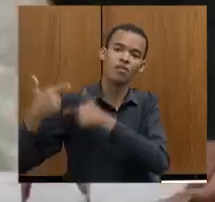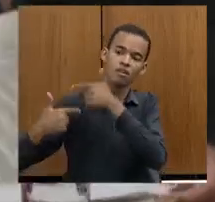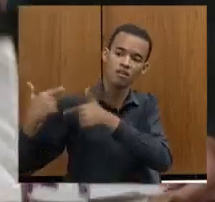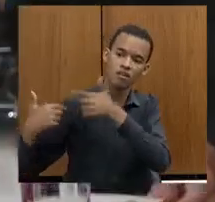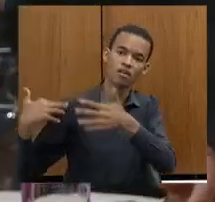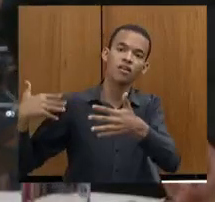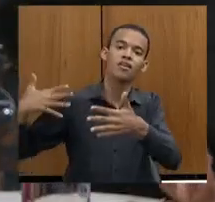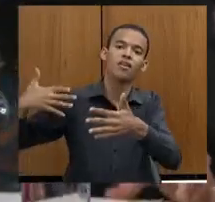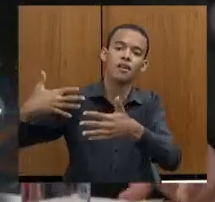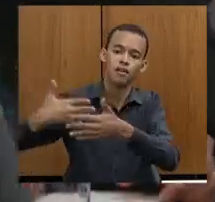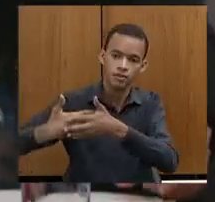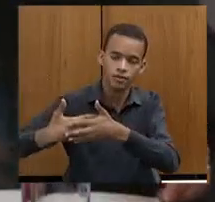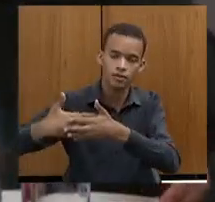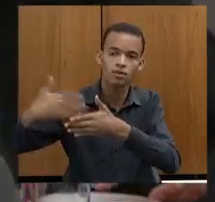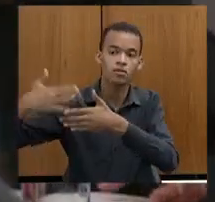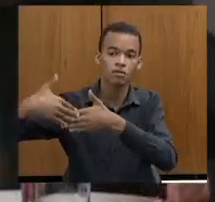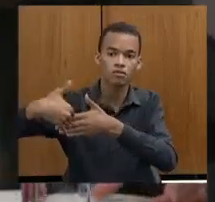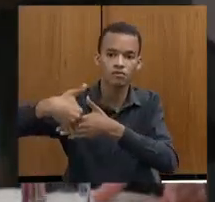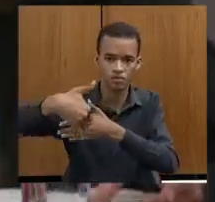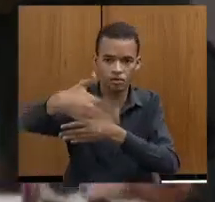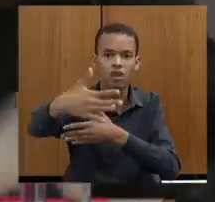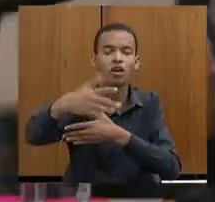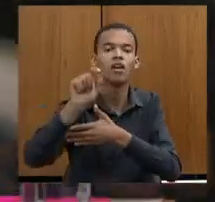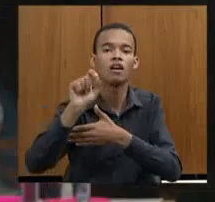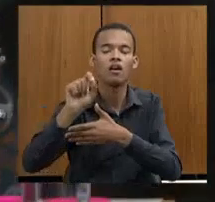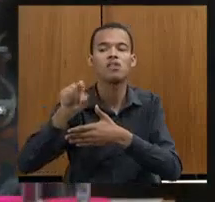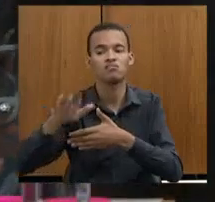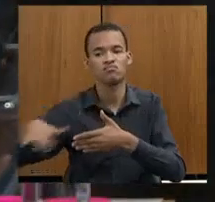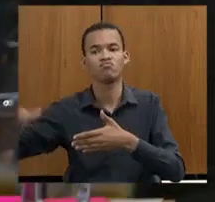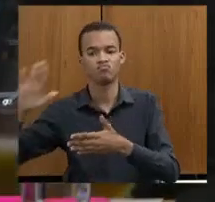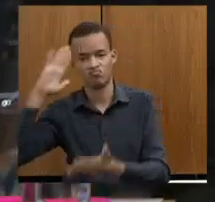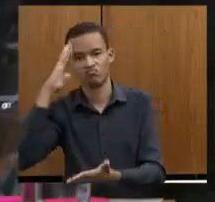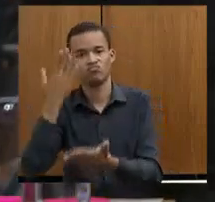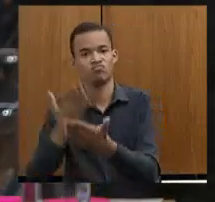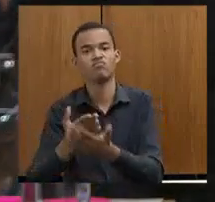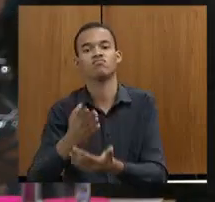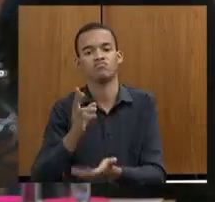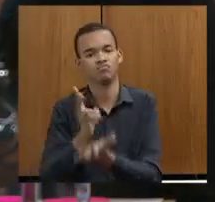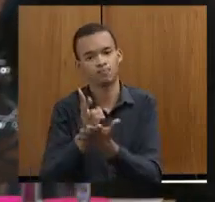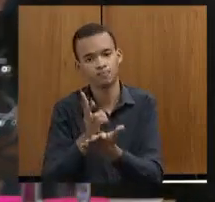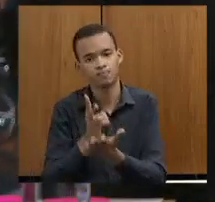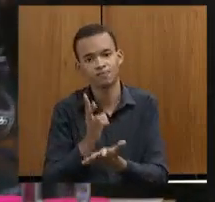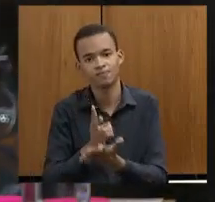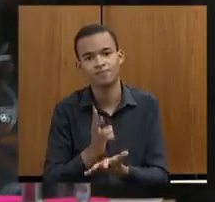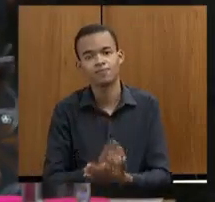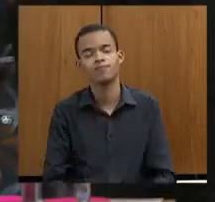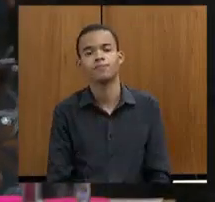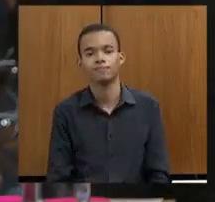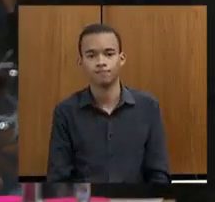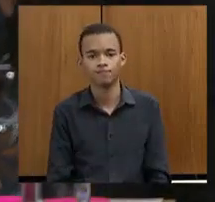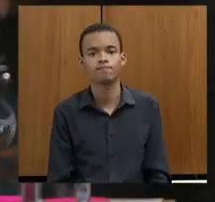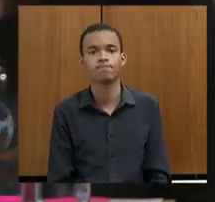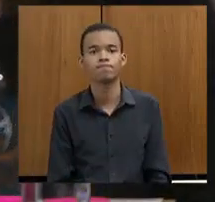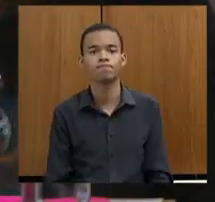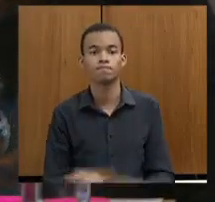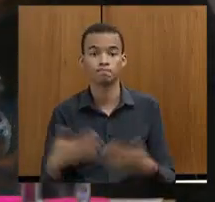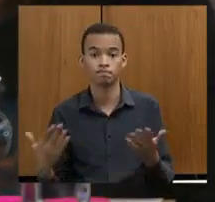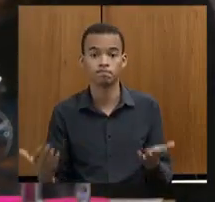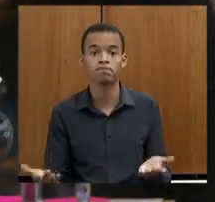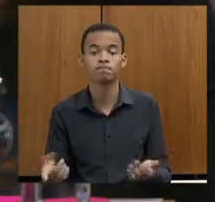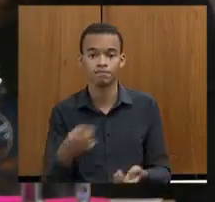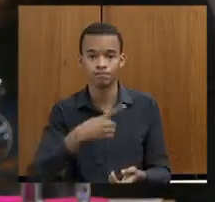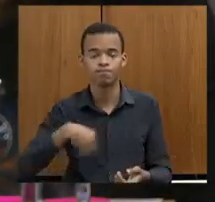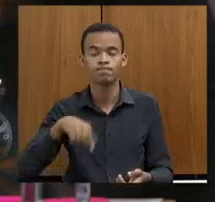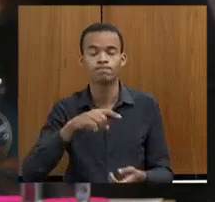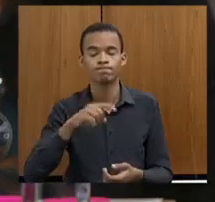propõe a fazer pelos próximos quatro anos no estado de Minas Gerais e esse é o nosso o nosso